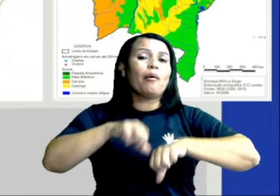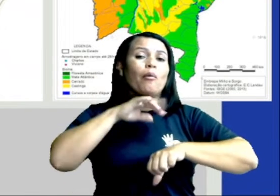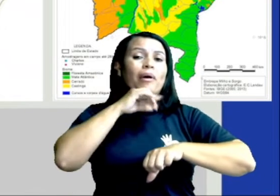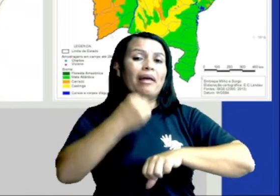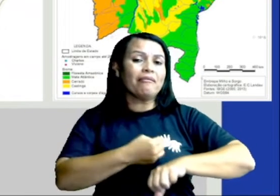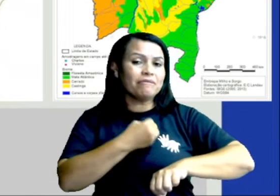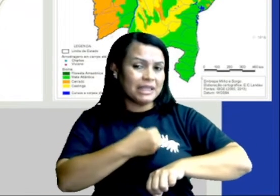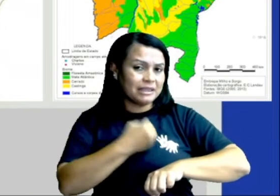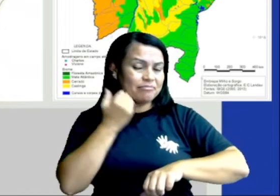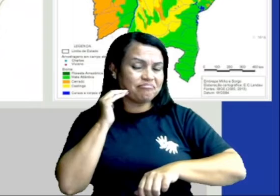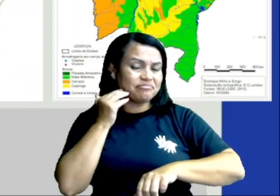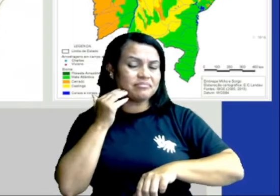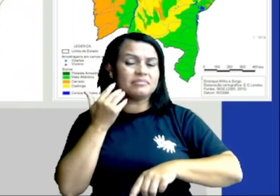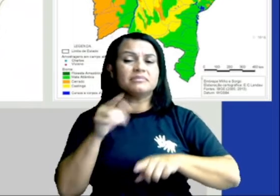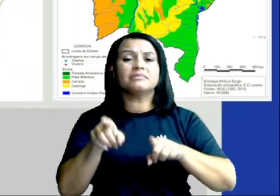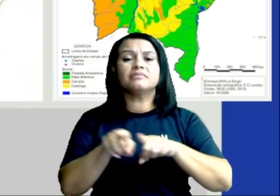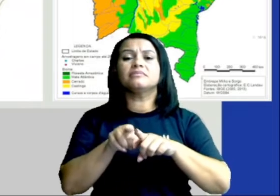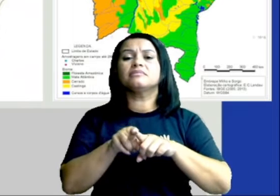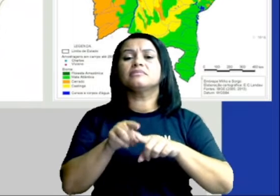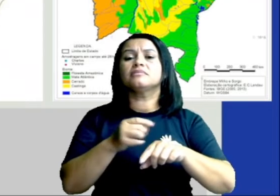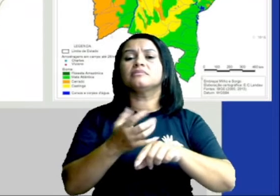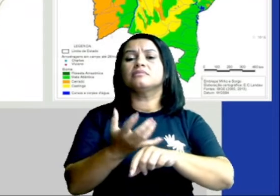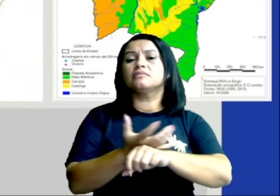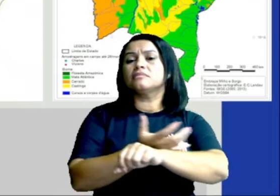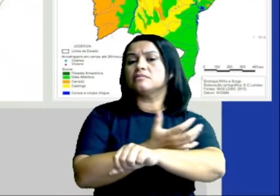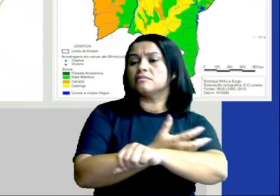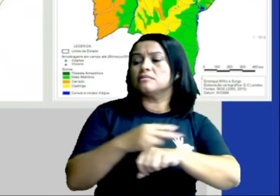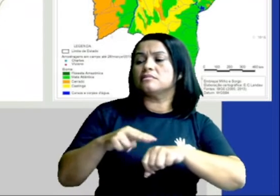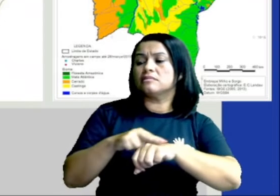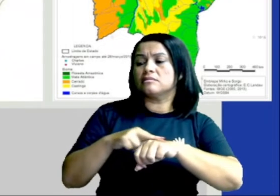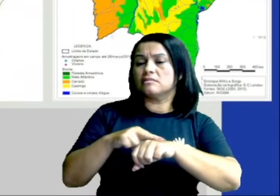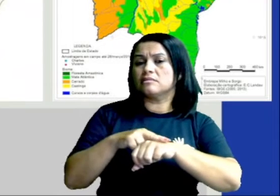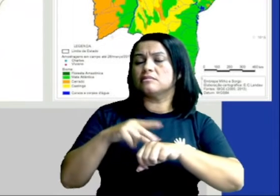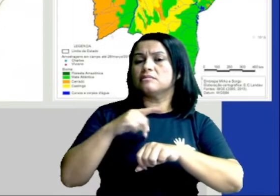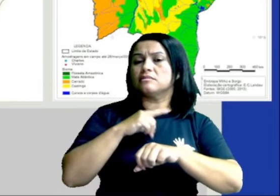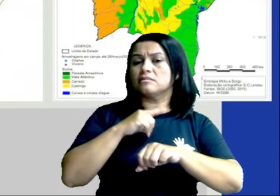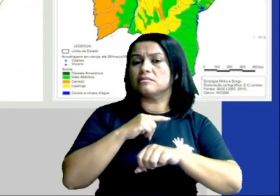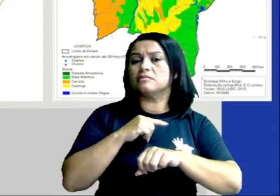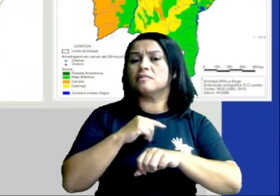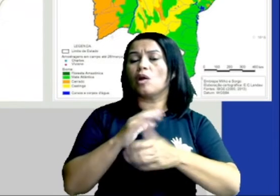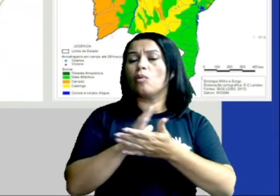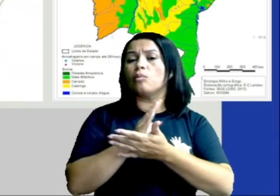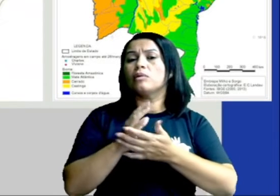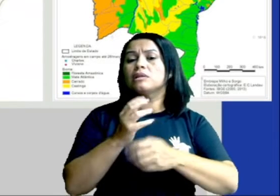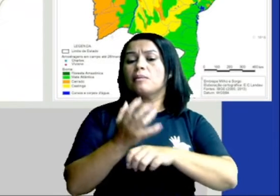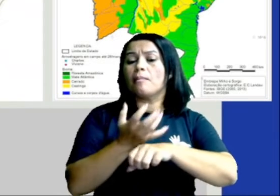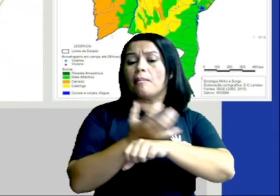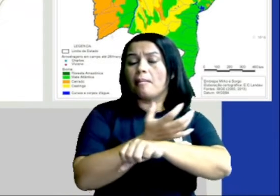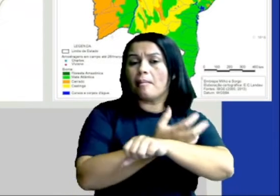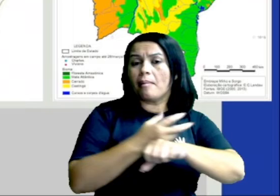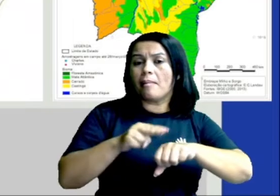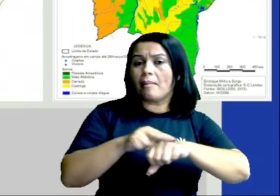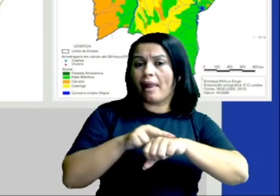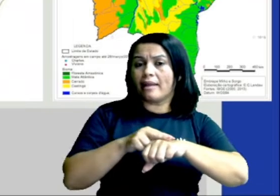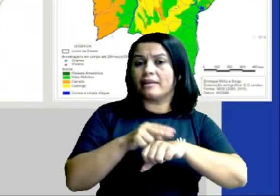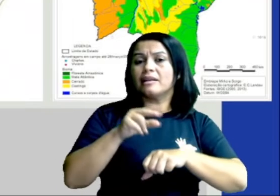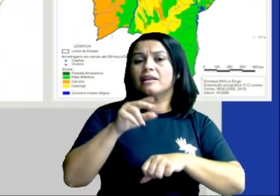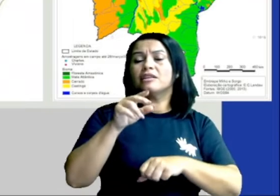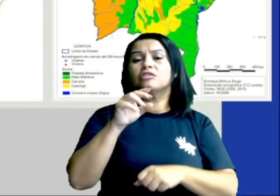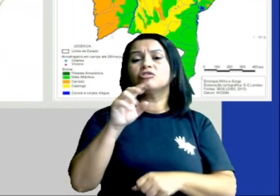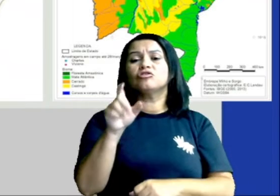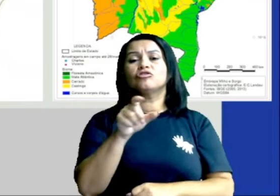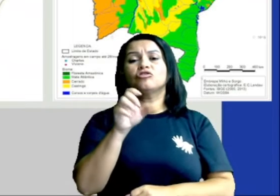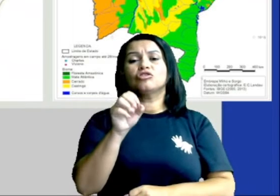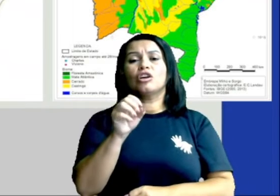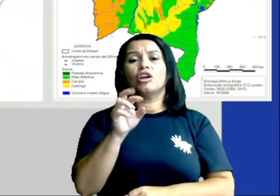nesse domínio. A gente tem uma vegetação marcada pela presença de plantas xerófitas, ou seja, plantas que são adaptadas à